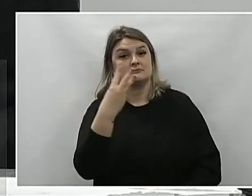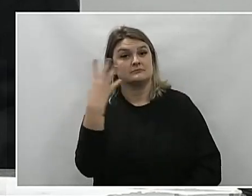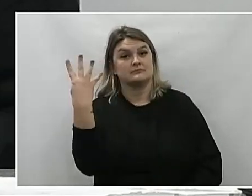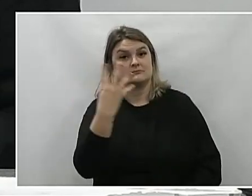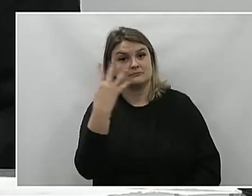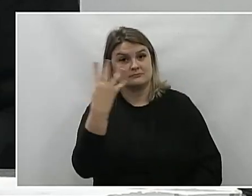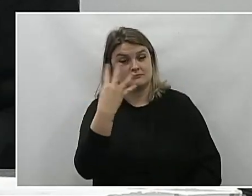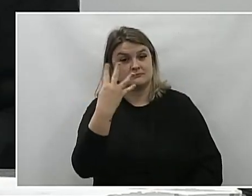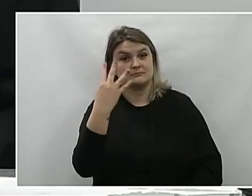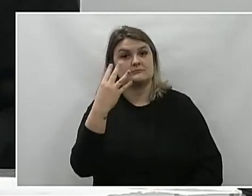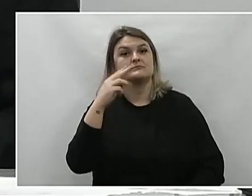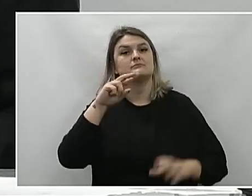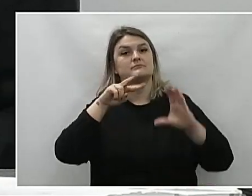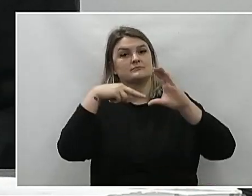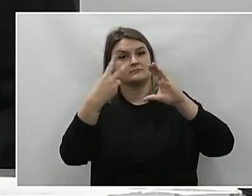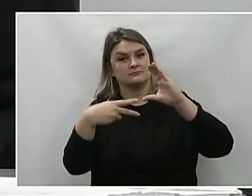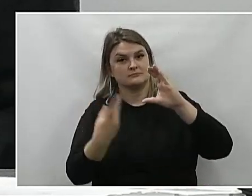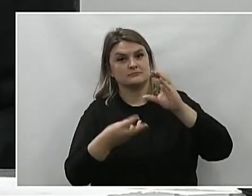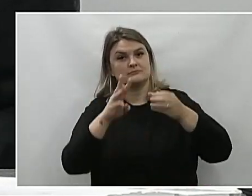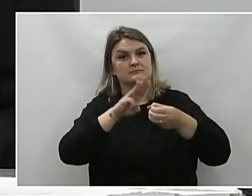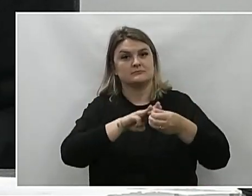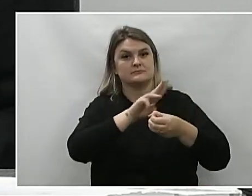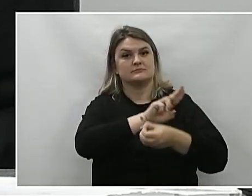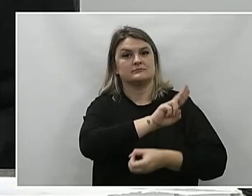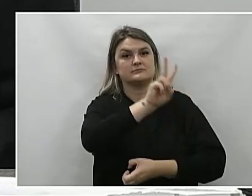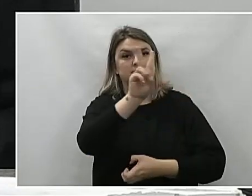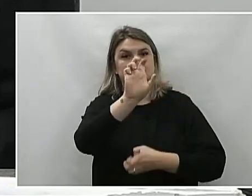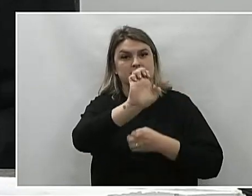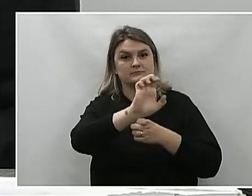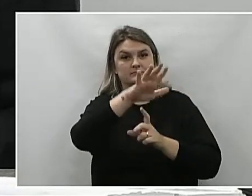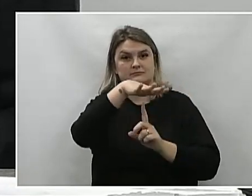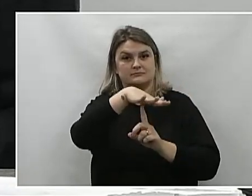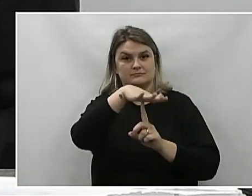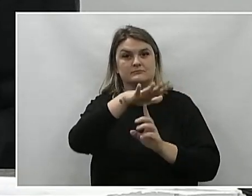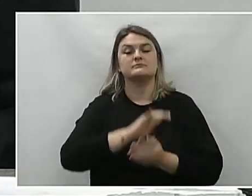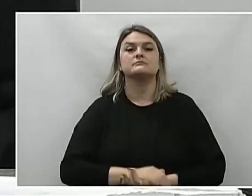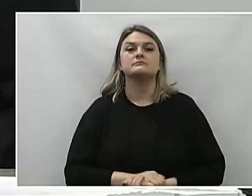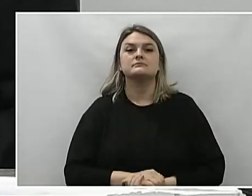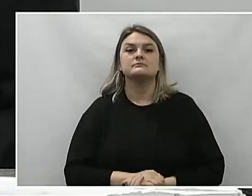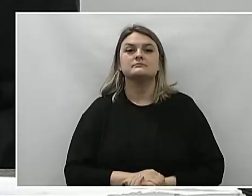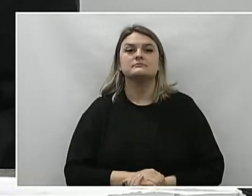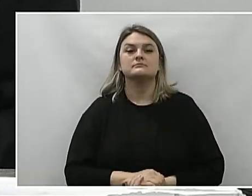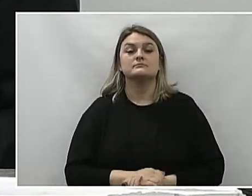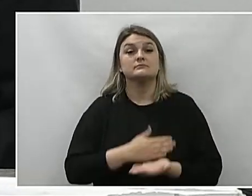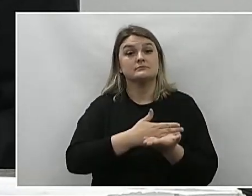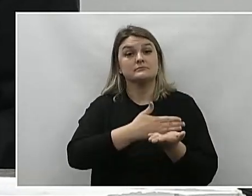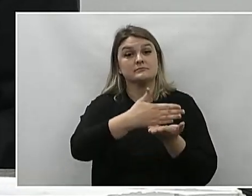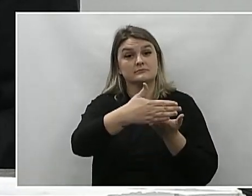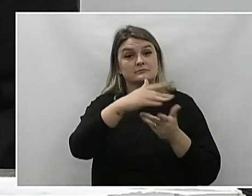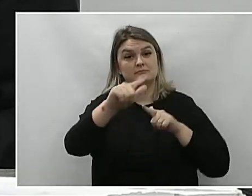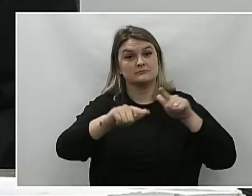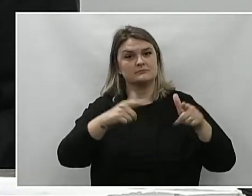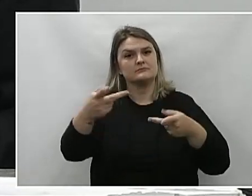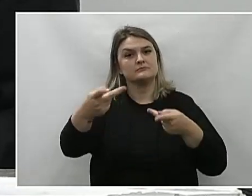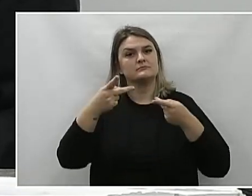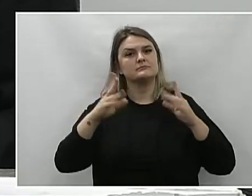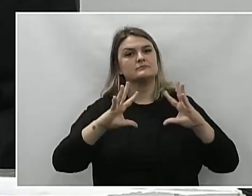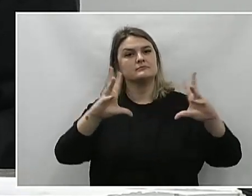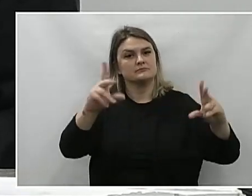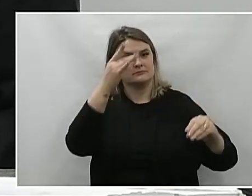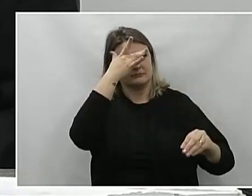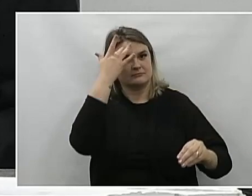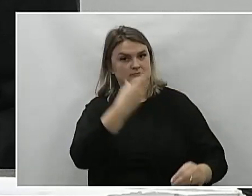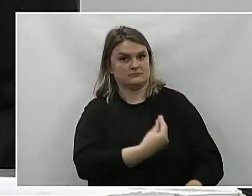30ª legislatura da Câmara Municipal de União da Vitória estado do Paraná iniciando os trabalhos convidamos